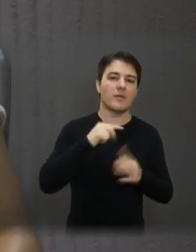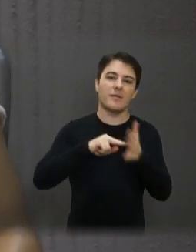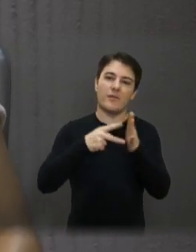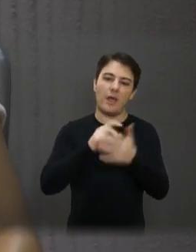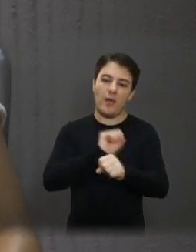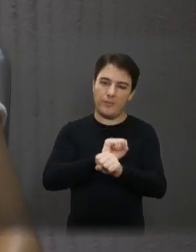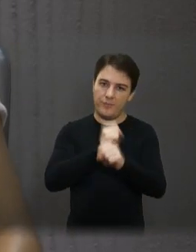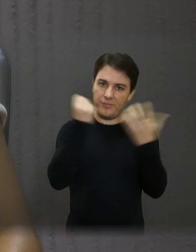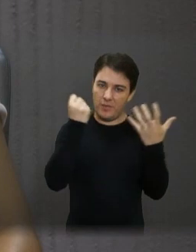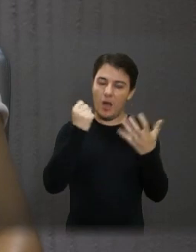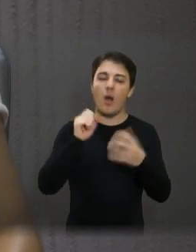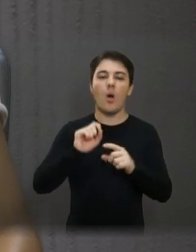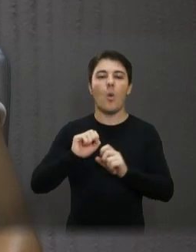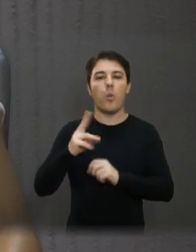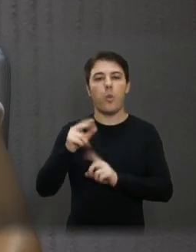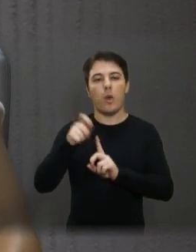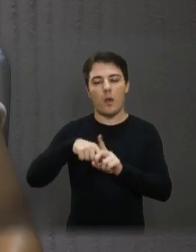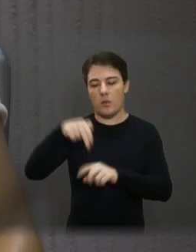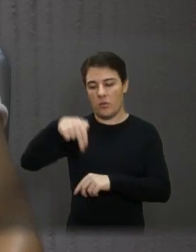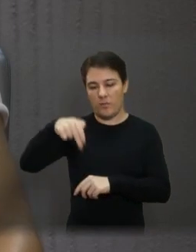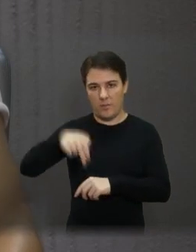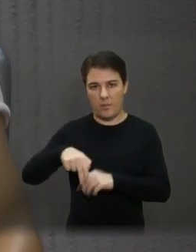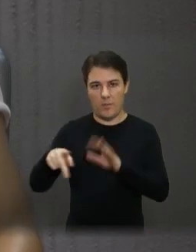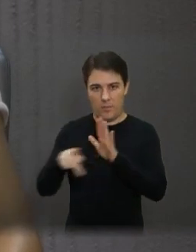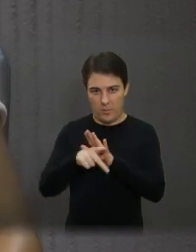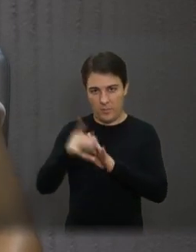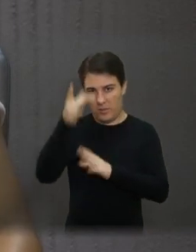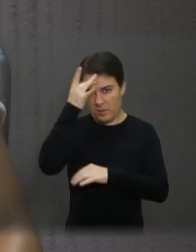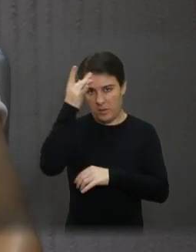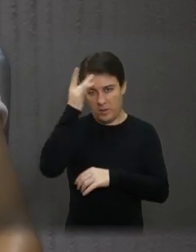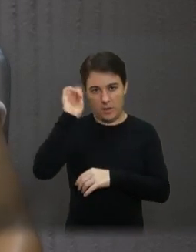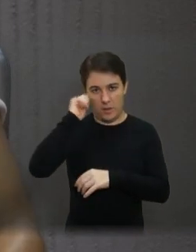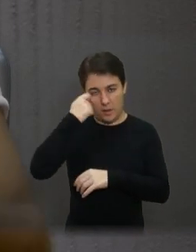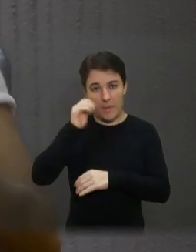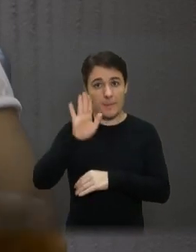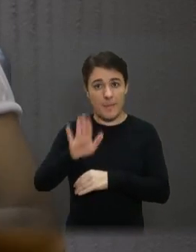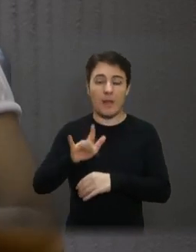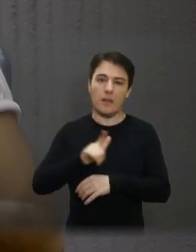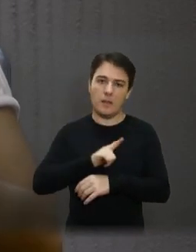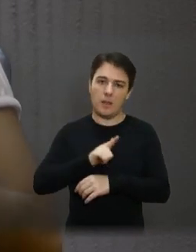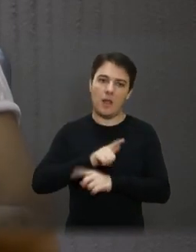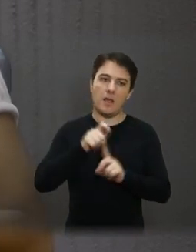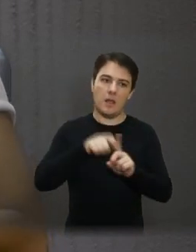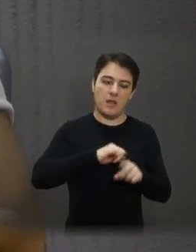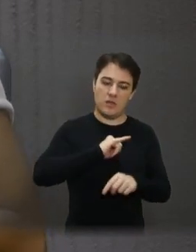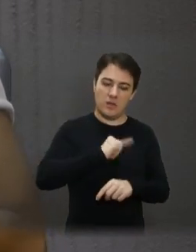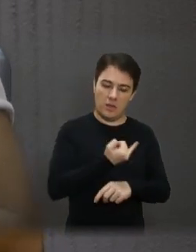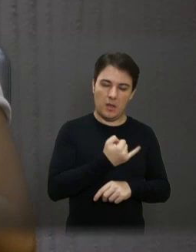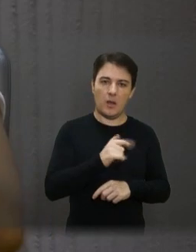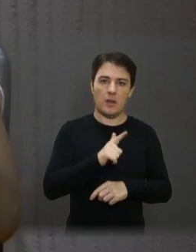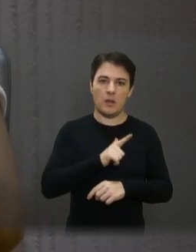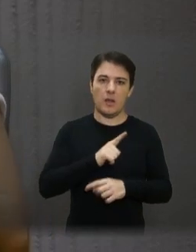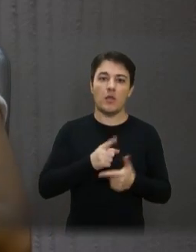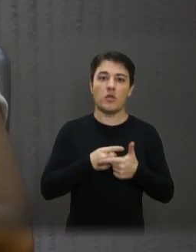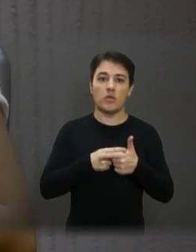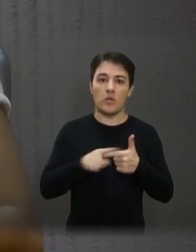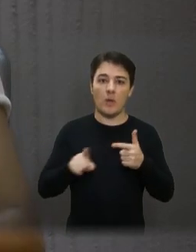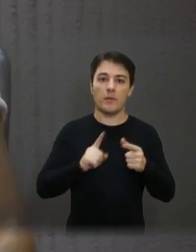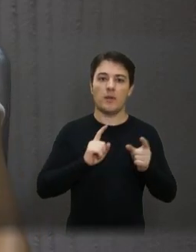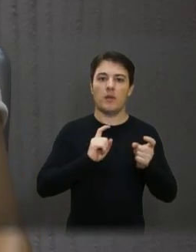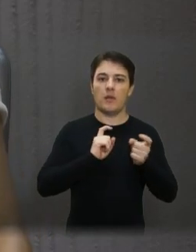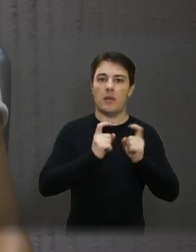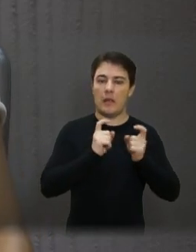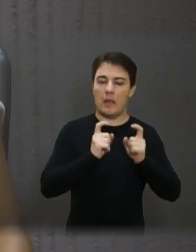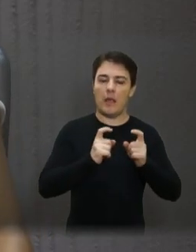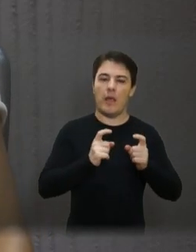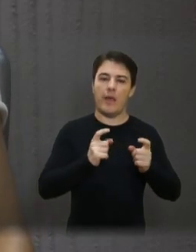consciência negra né então nós respondemos para o ano todo com temáticas pertinentes aos mesmos por exemplo Janeiro intolerância religiosa discutiremos